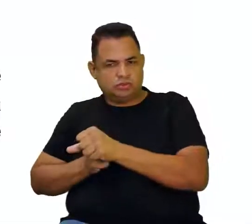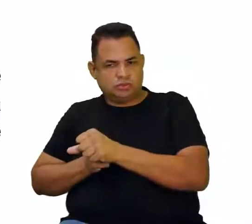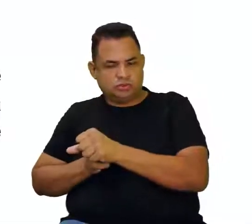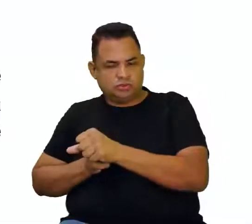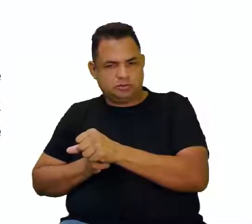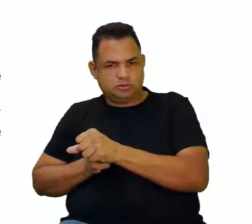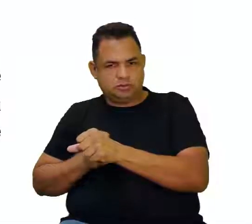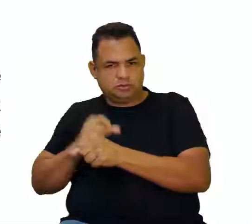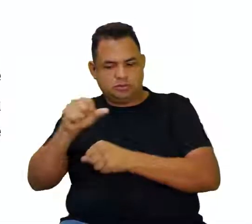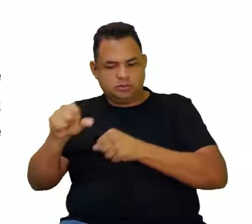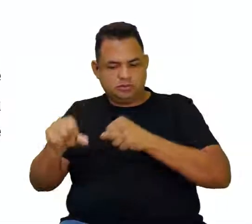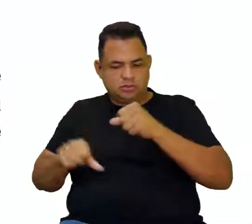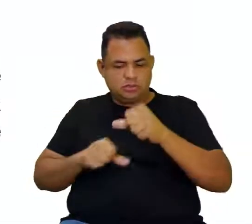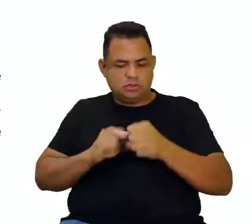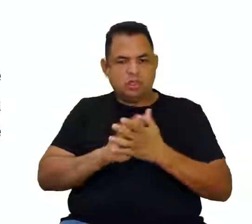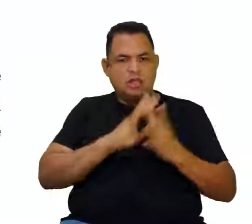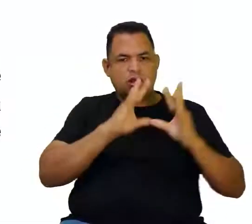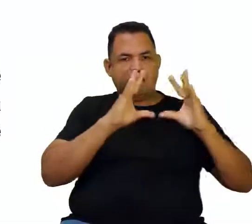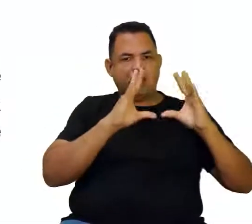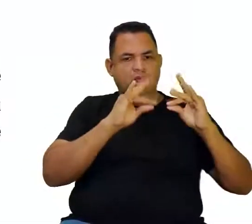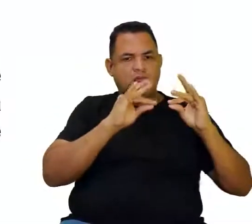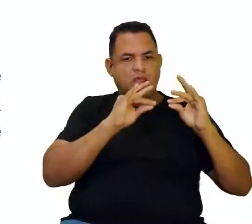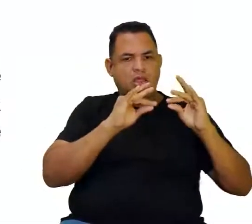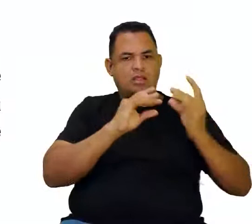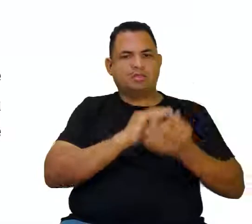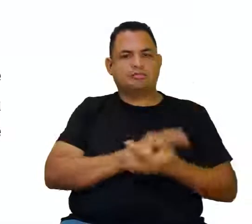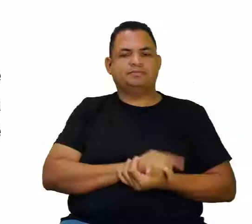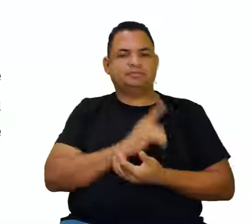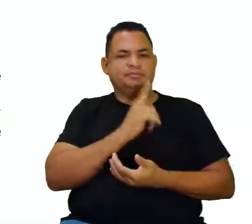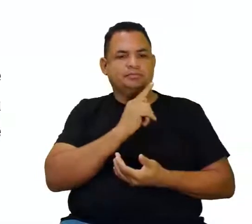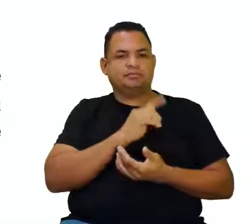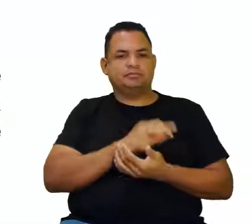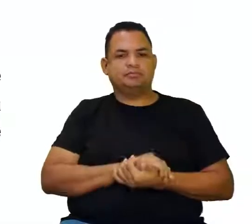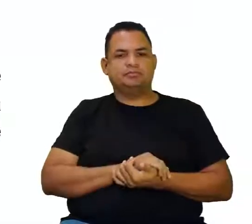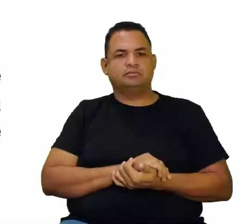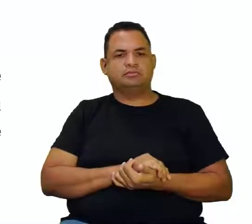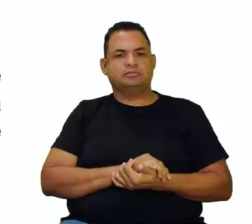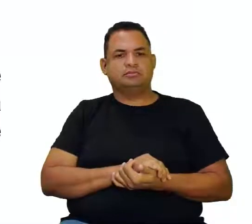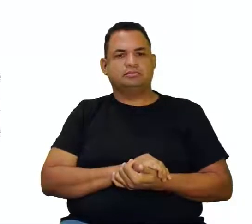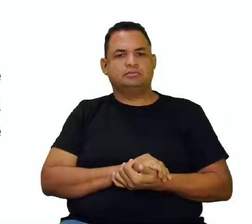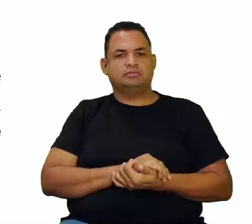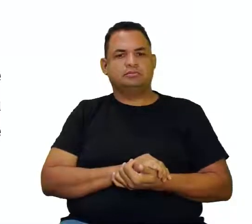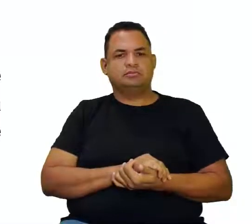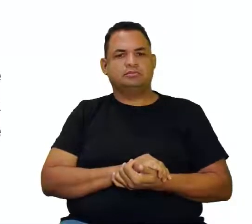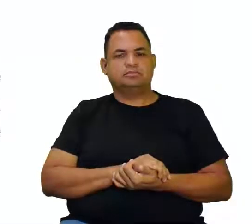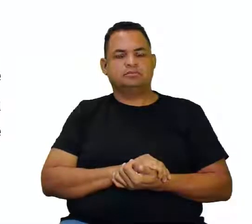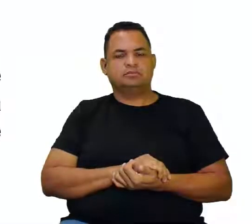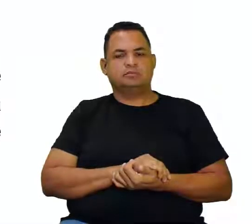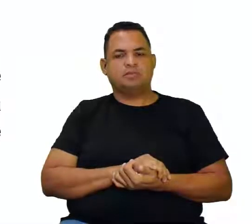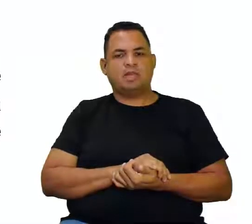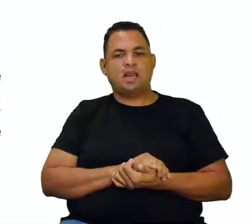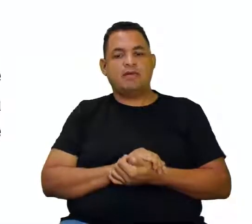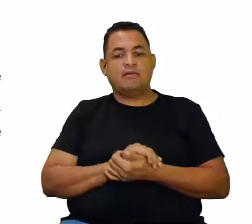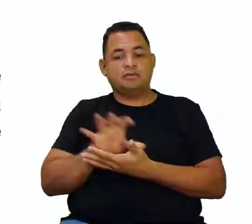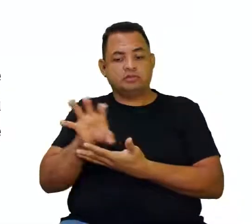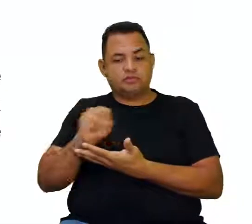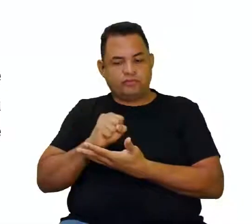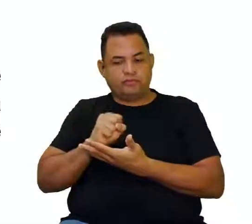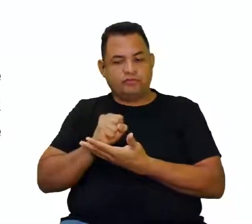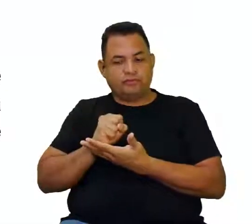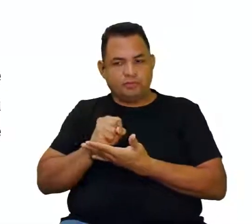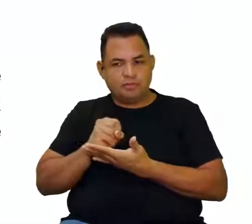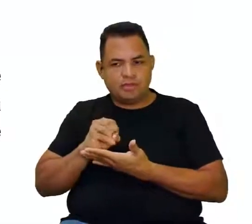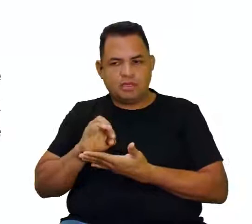Se nós temos água sólida e queremos que essa água seja líquida, ela vai absorver ou vai liberar